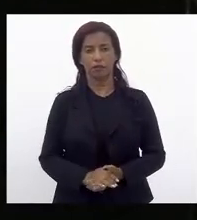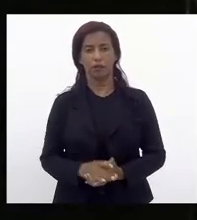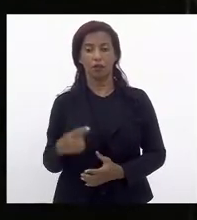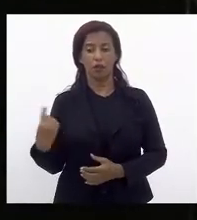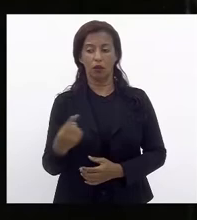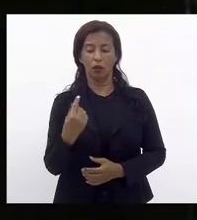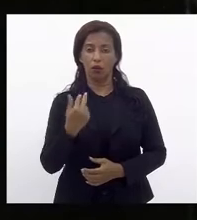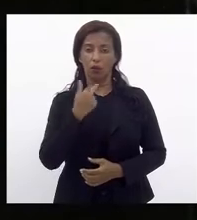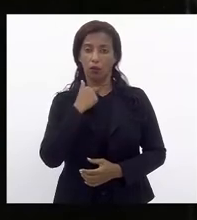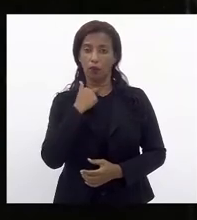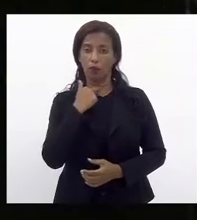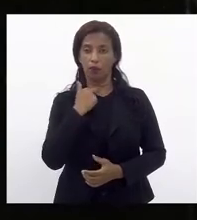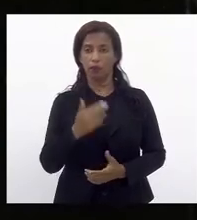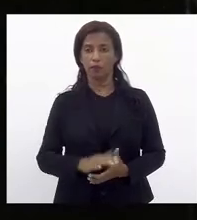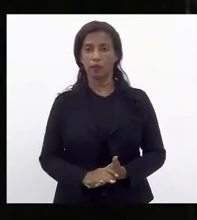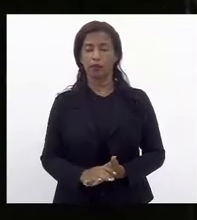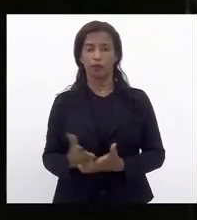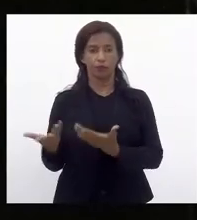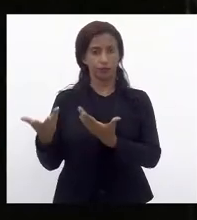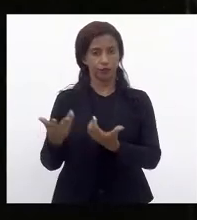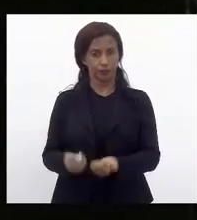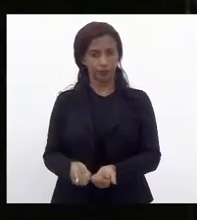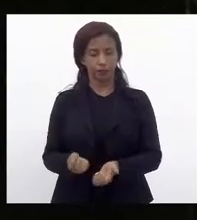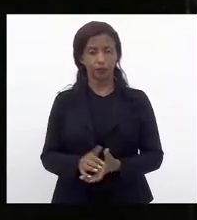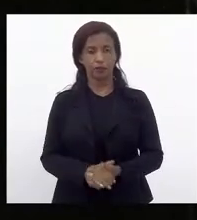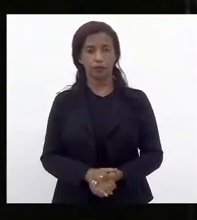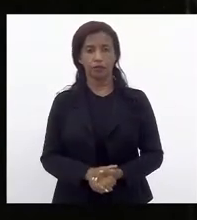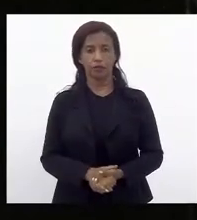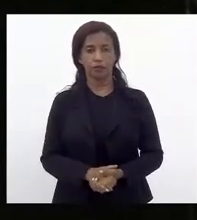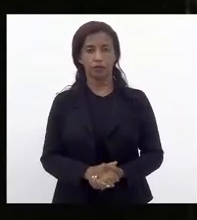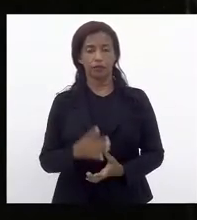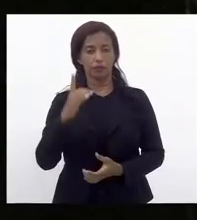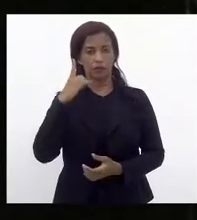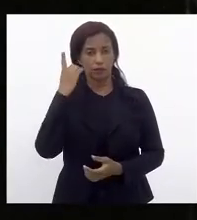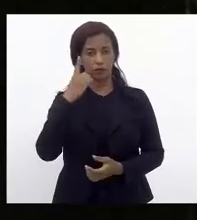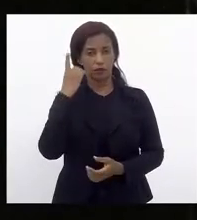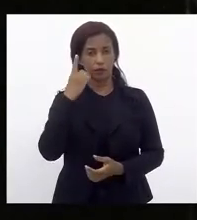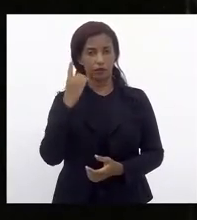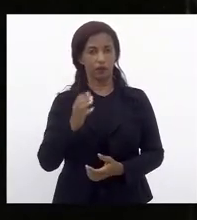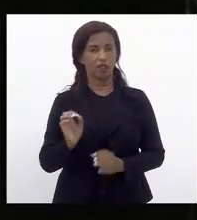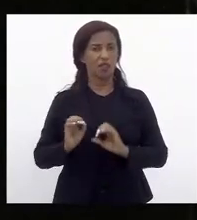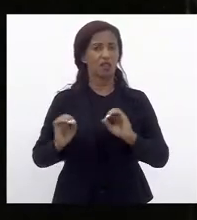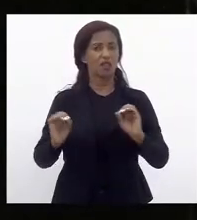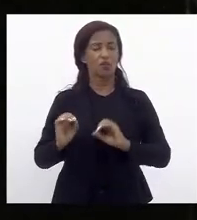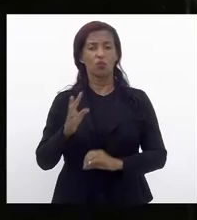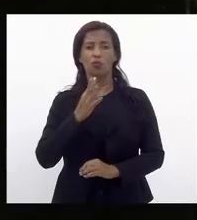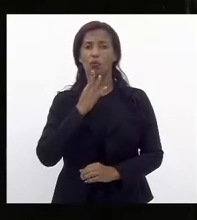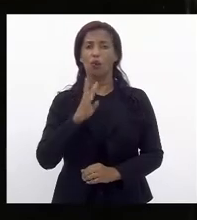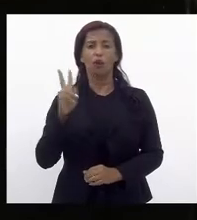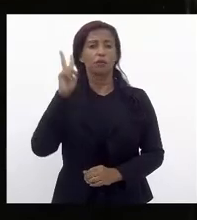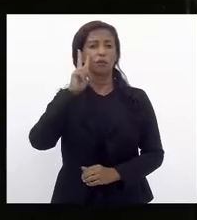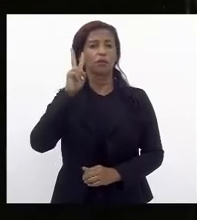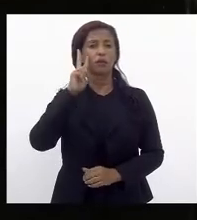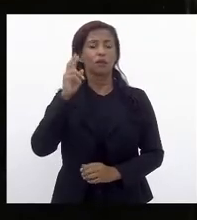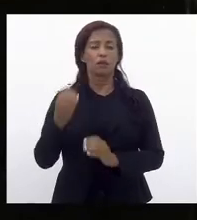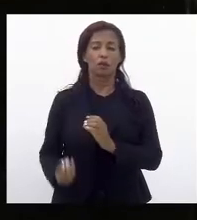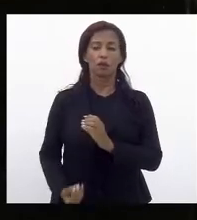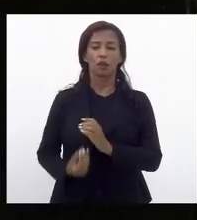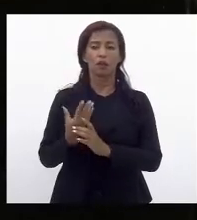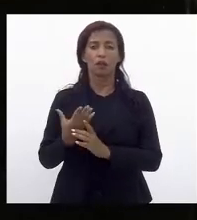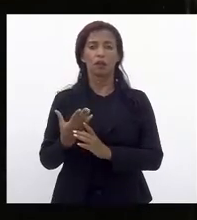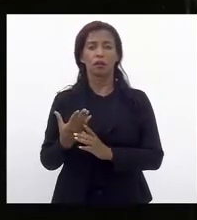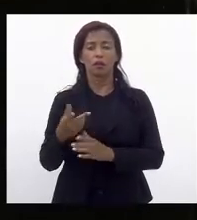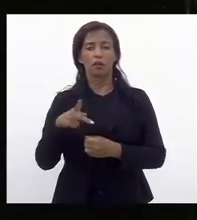não podemos deixar que deputados que nem conhecem a história da criação